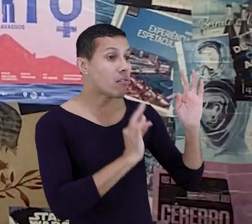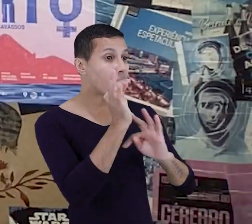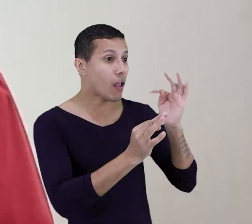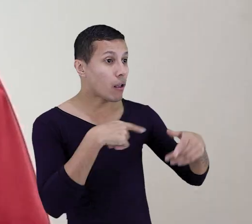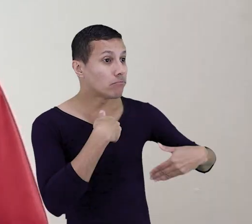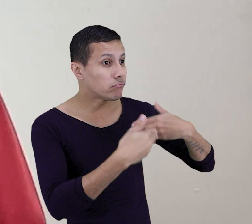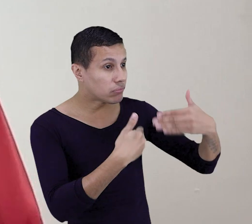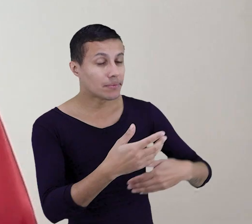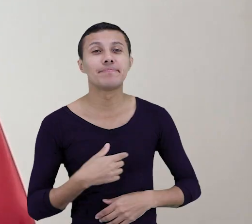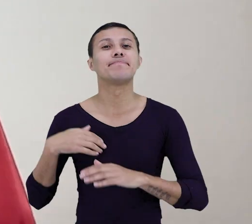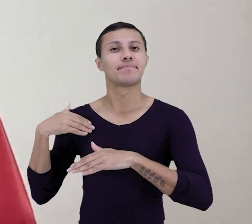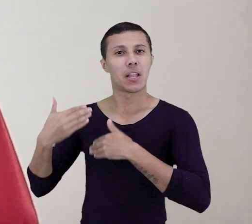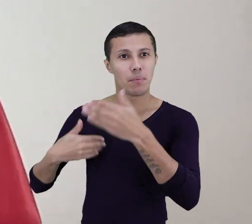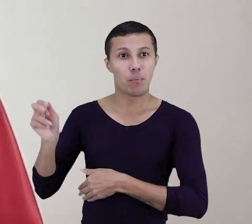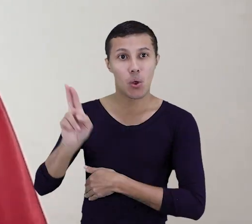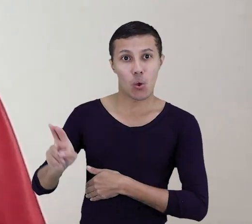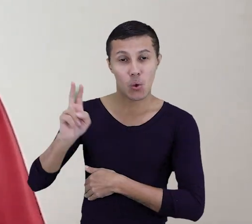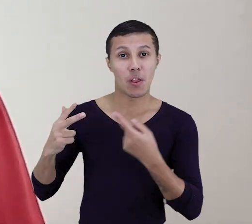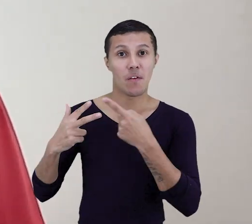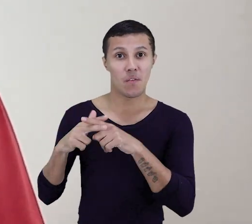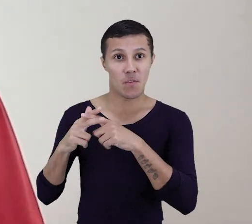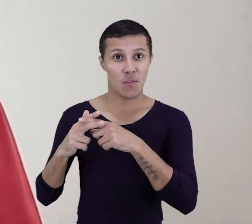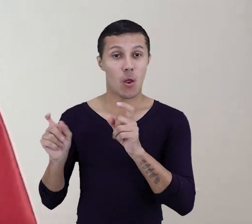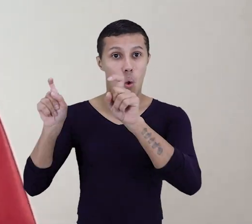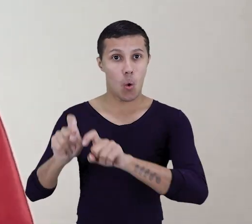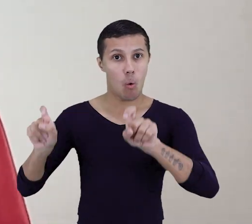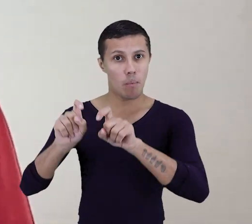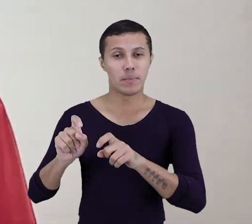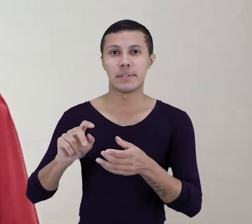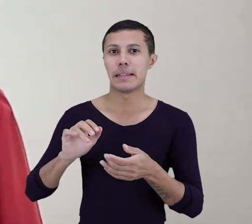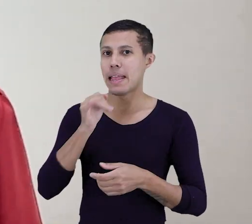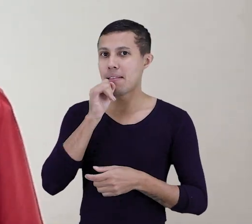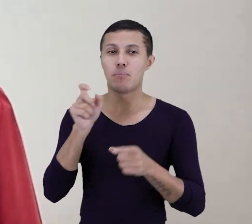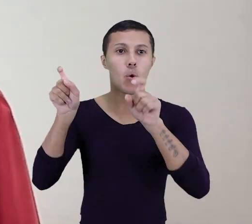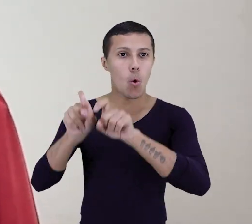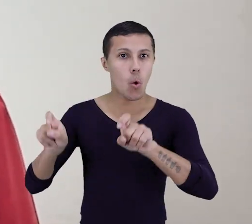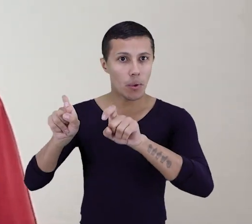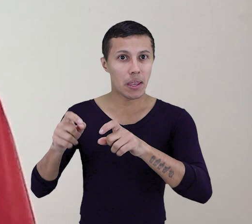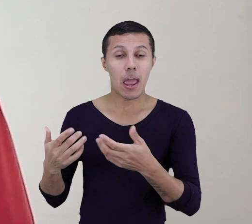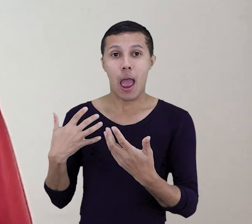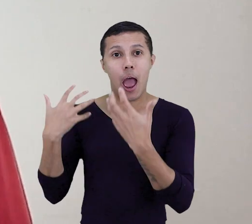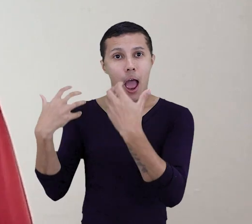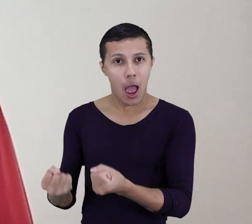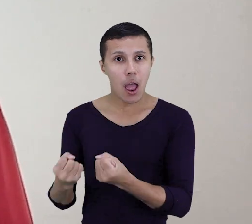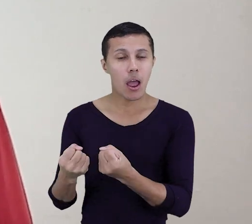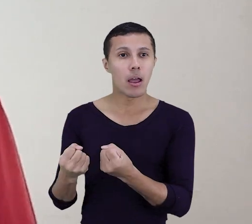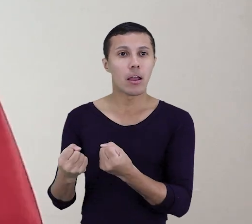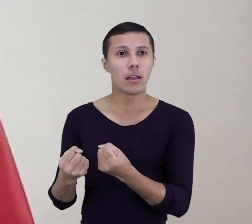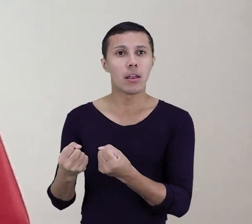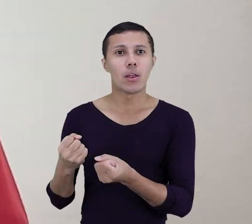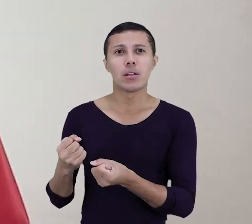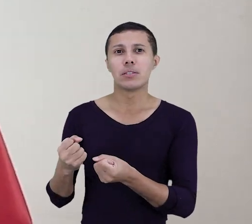nesse processo? Nesse processo, nós utilizamos ferramentas computacionais, ou seja, são computadores que permitem que eu